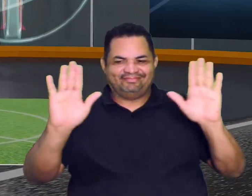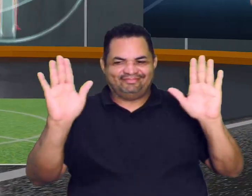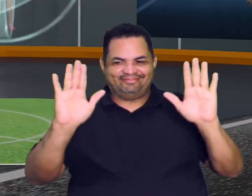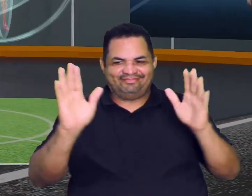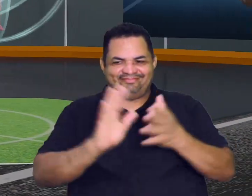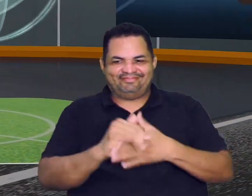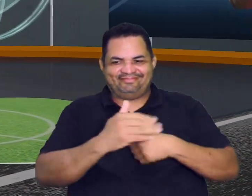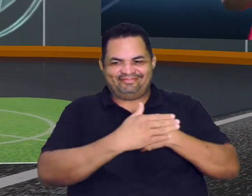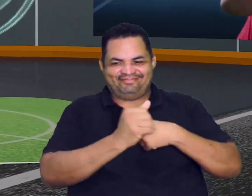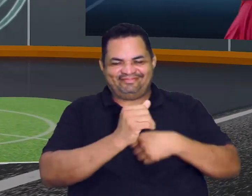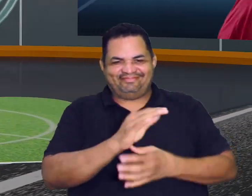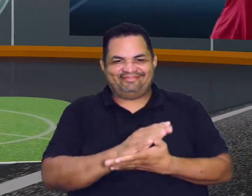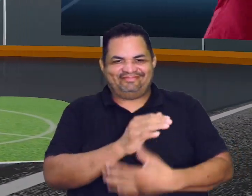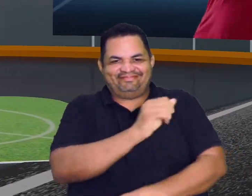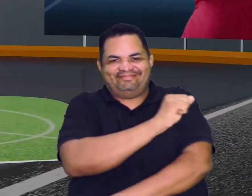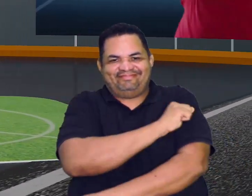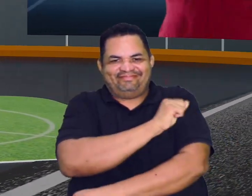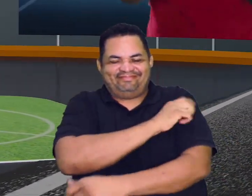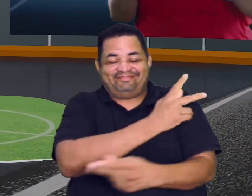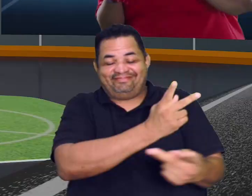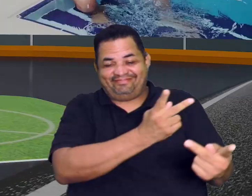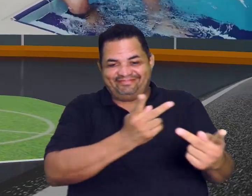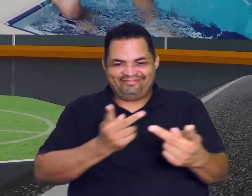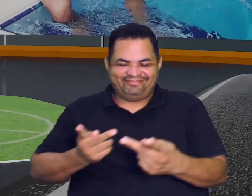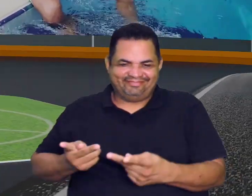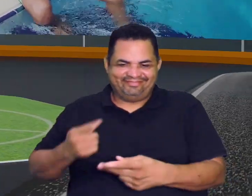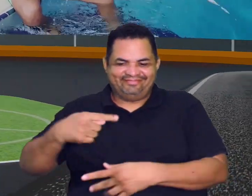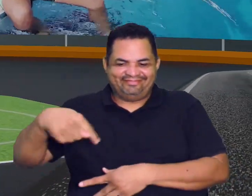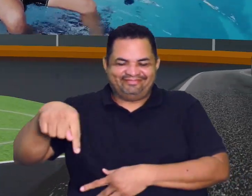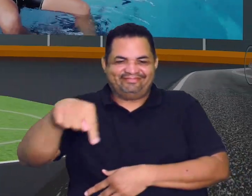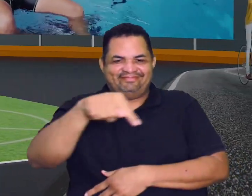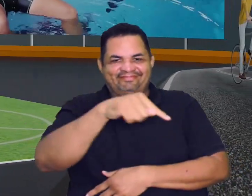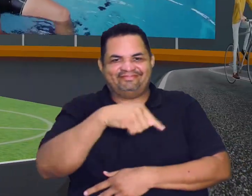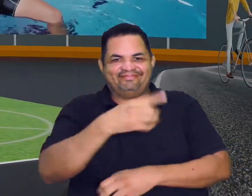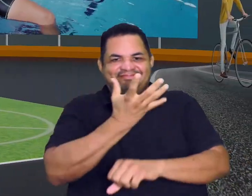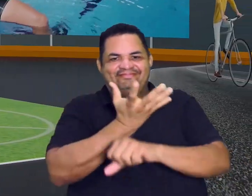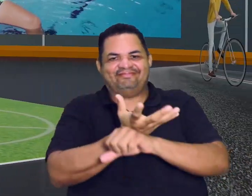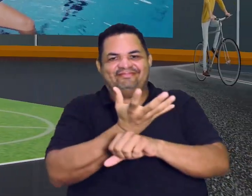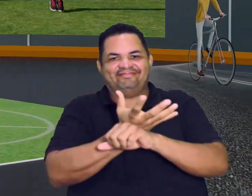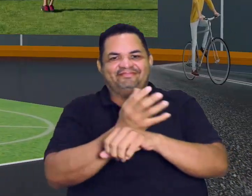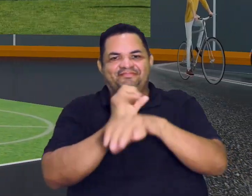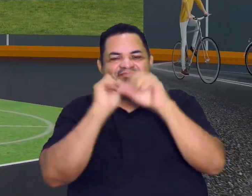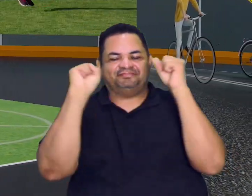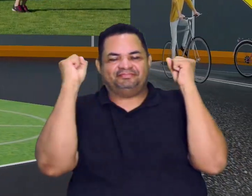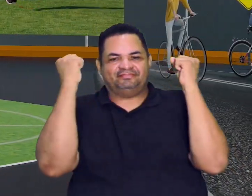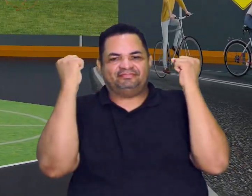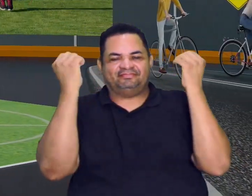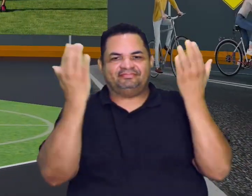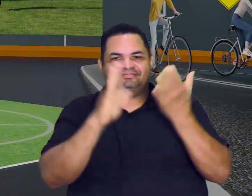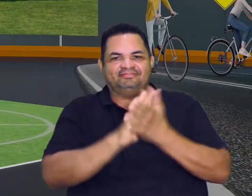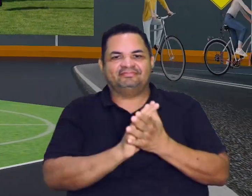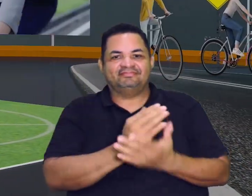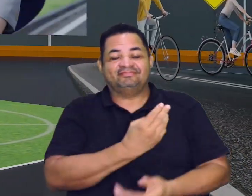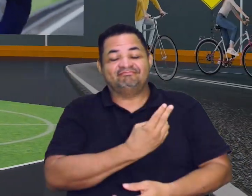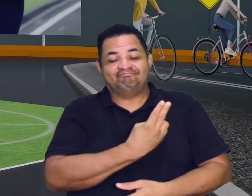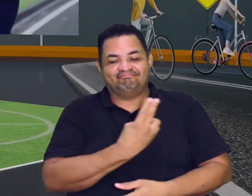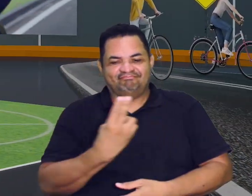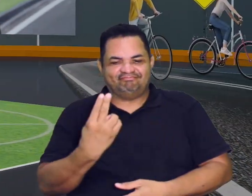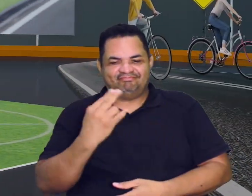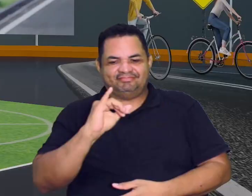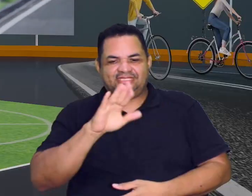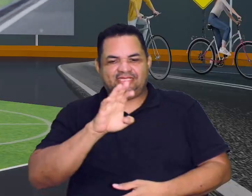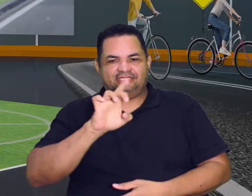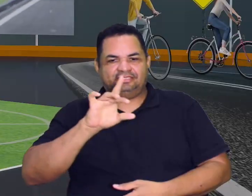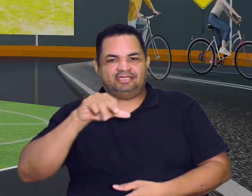Olá, caríssimos estudantes, sejam todos muito bem-vindos ao nosso componente de Educação Física. Comigo,